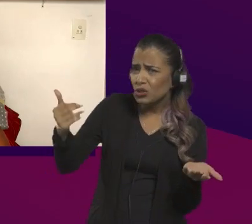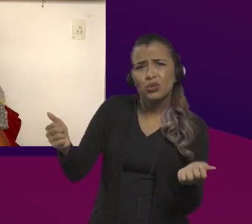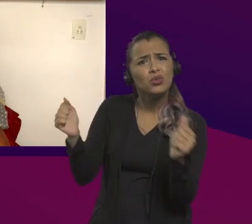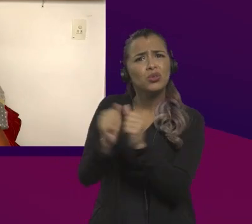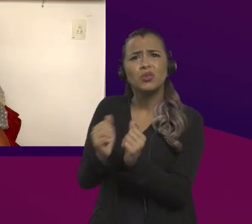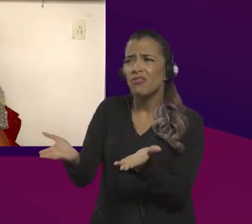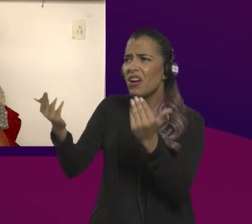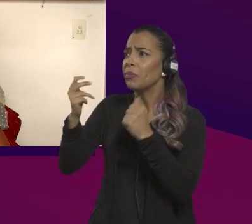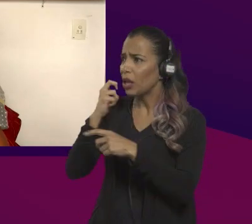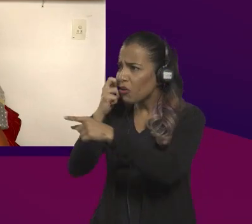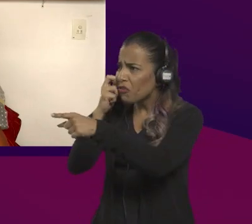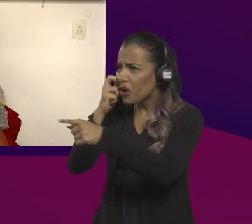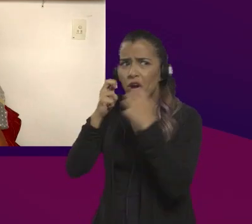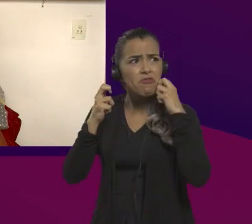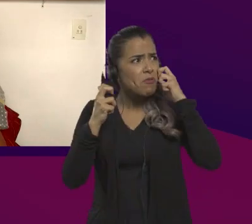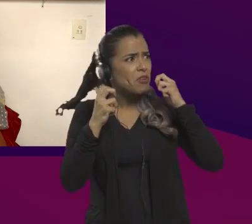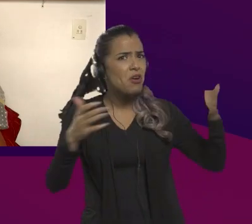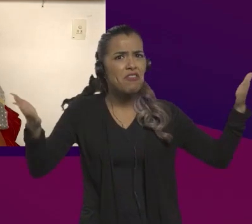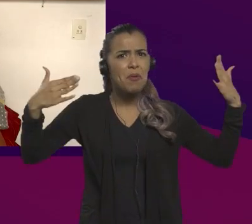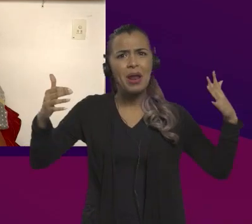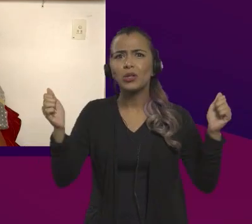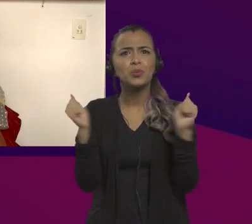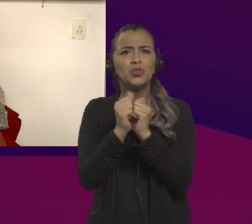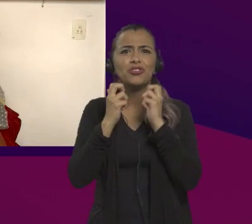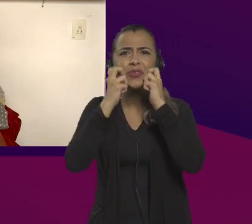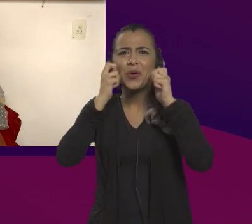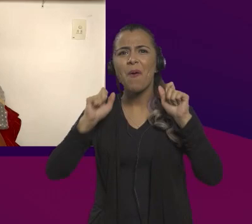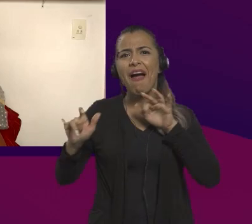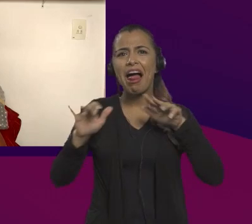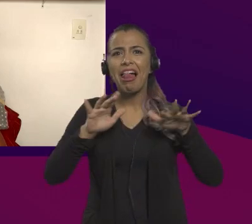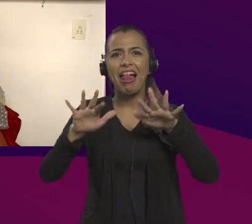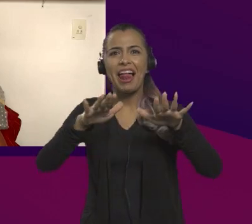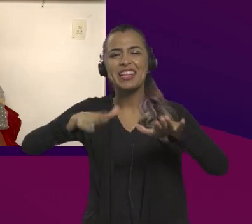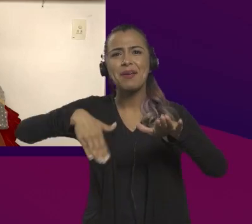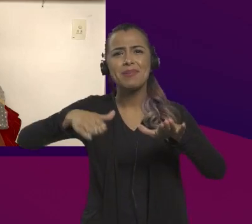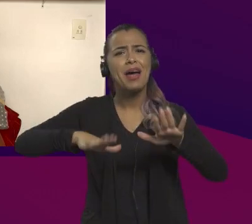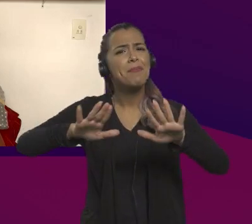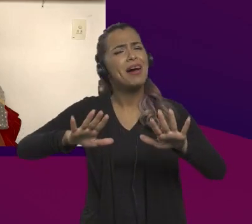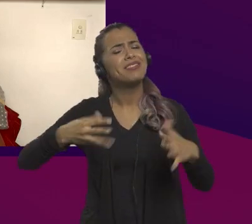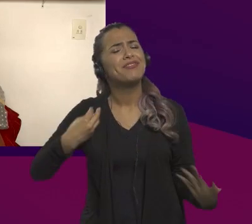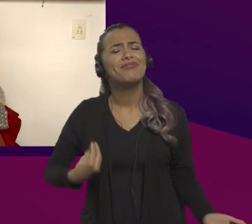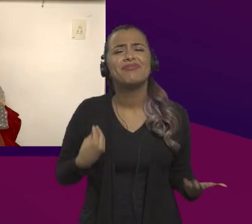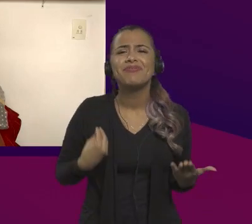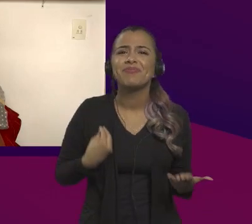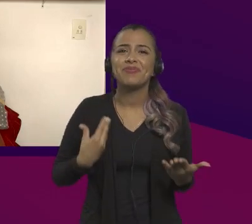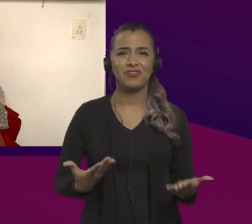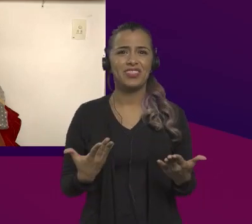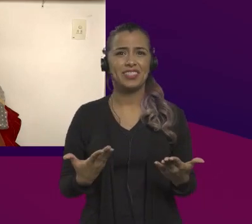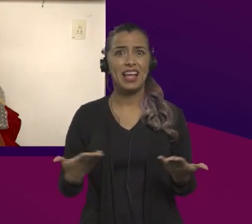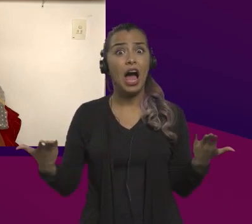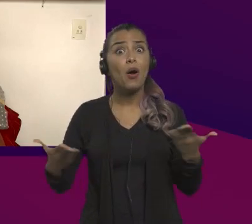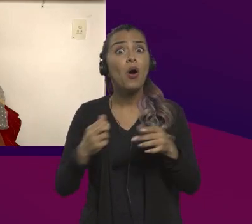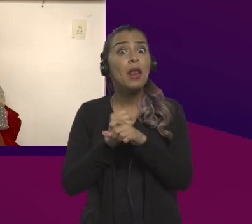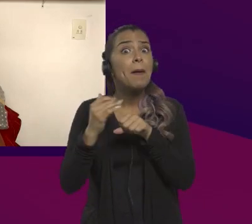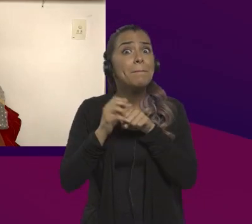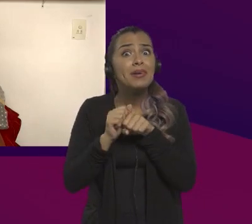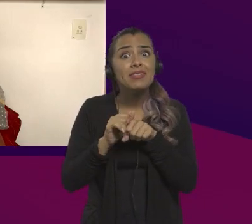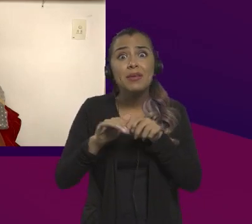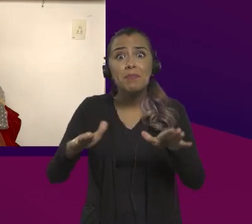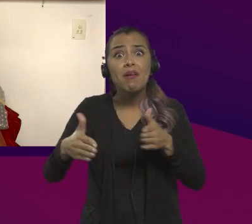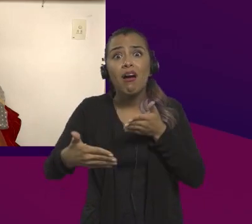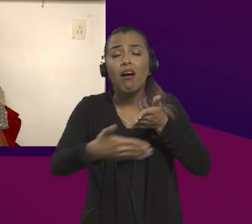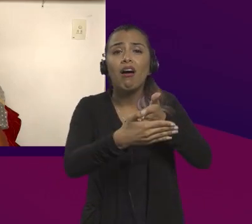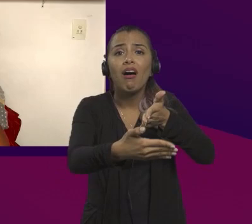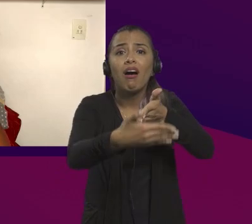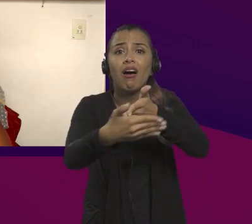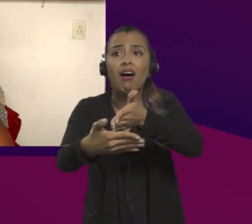com vergonha junto. E vamos todo mundo passar vergonha junto na praia. Mas viver tudo isso junto, entendeu? Não deixe de viver. Olha a pandemia aí, sabe? Impossibilitando tantas